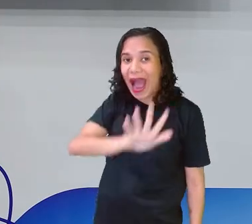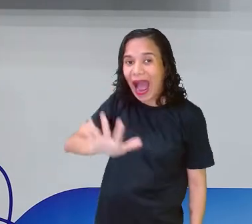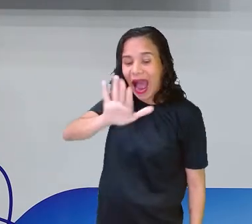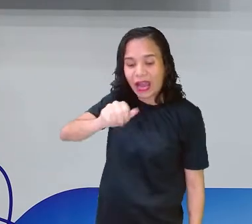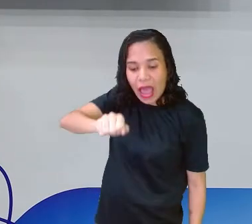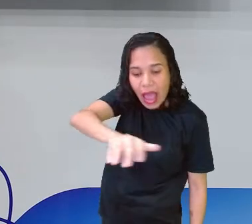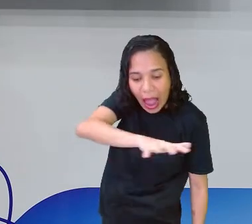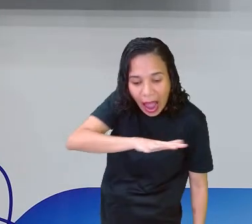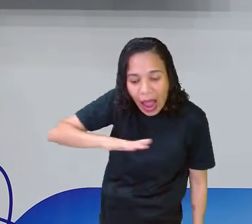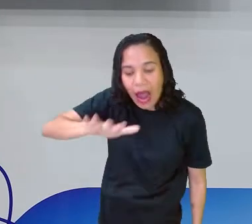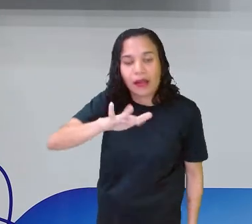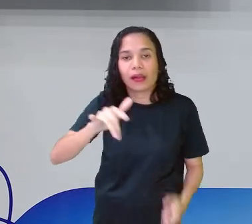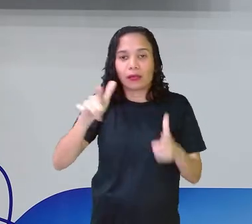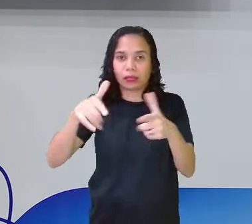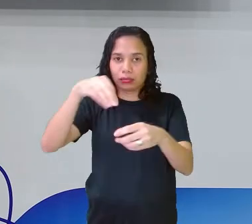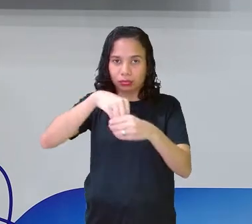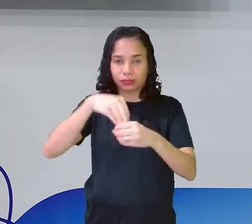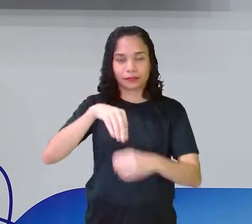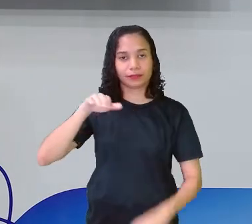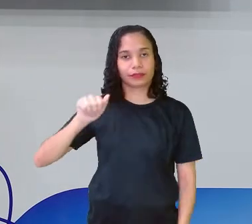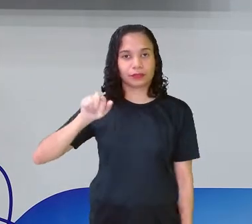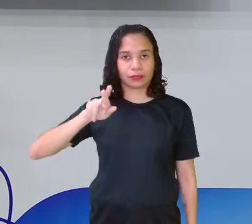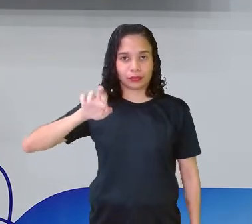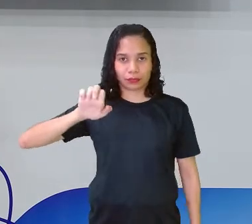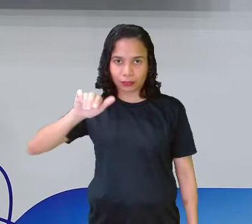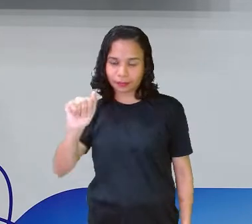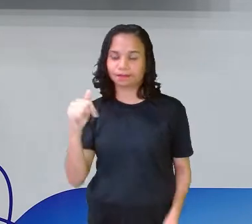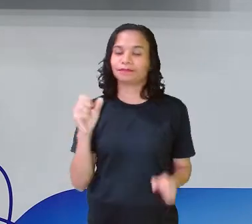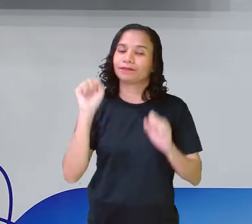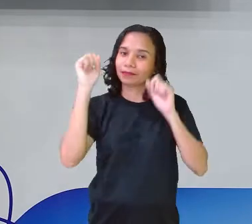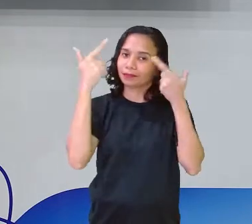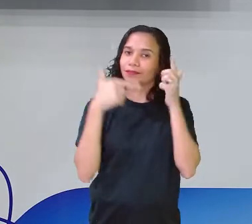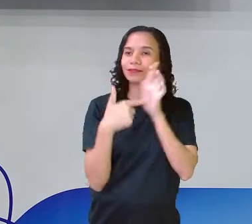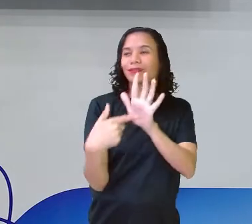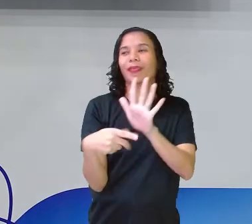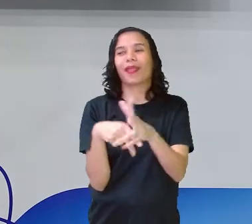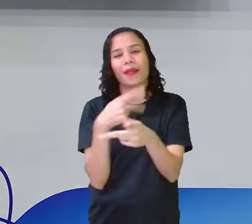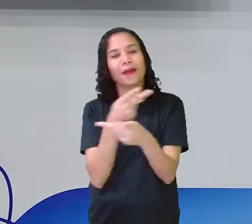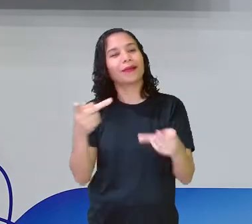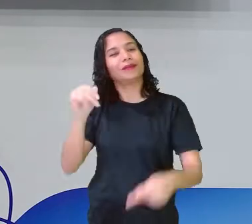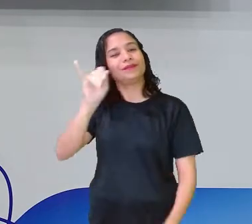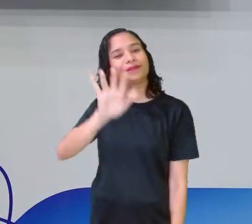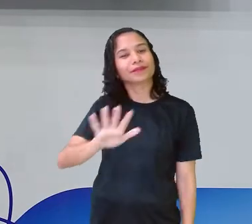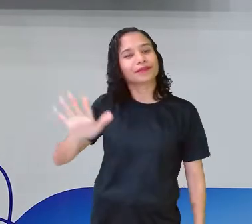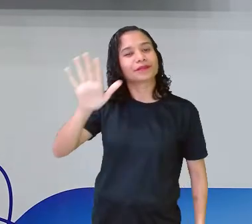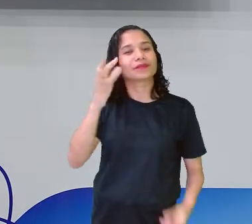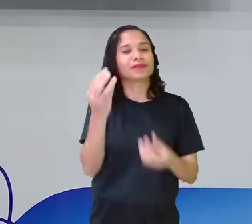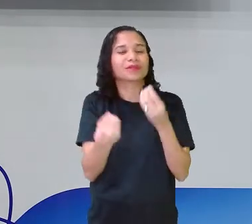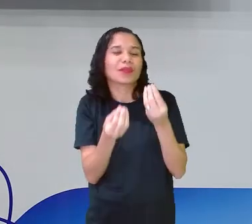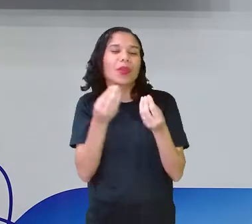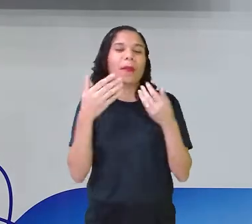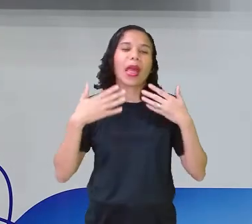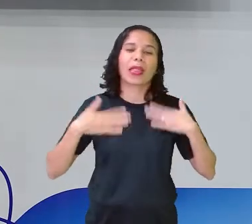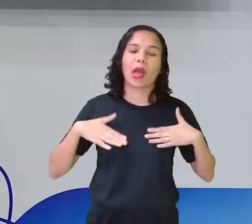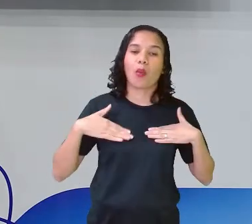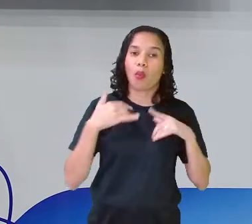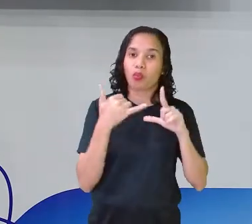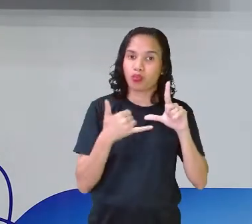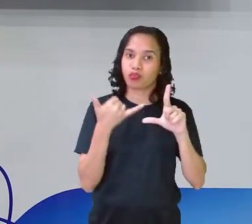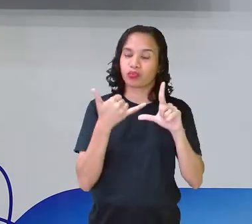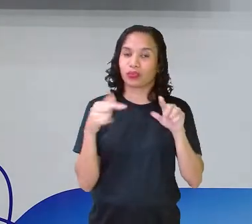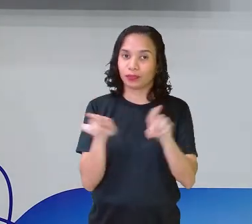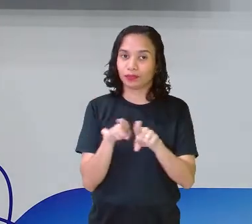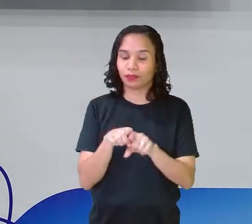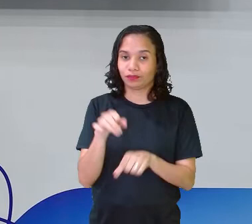os espaços, certo? Eu, claro, vou mostrar aqui nas imagens de uma forma mais tranquila. Outro